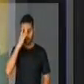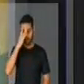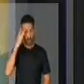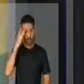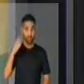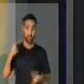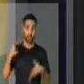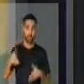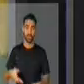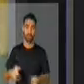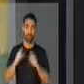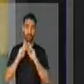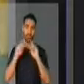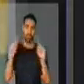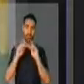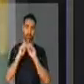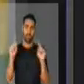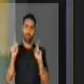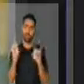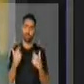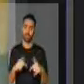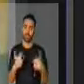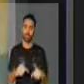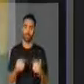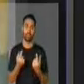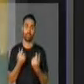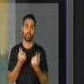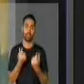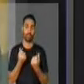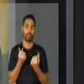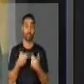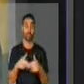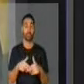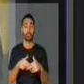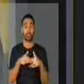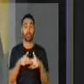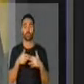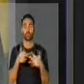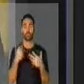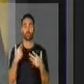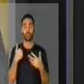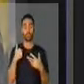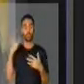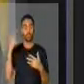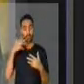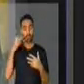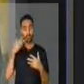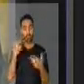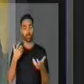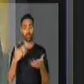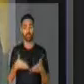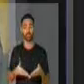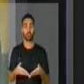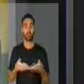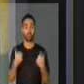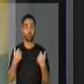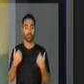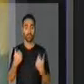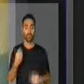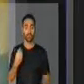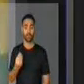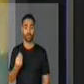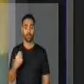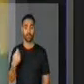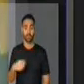participantes a reclamar da falta de recursos. De modo que eu deixo aqui as minhas considerações, o apelo para que